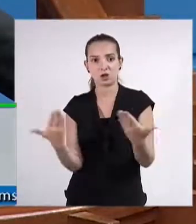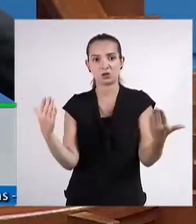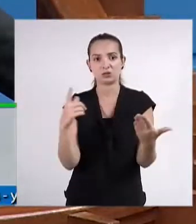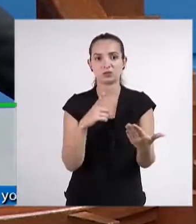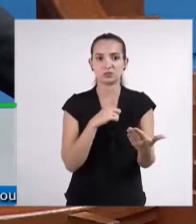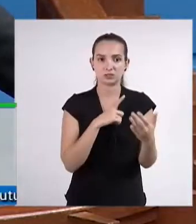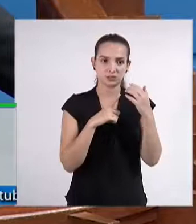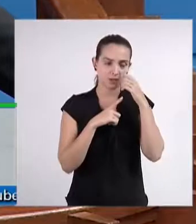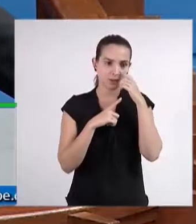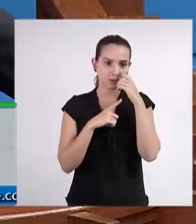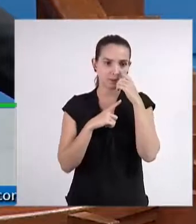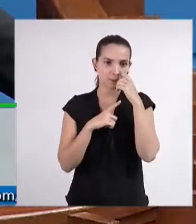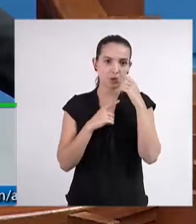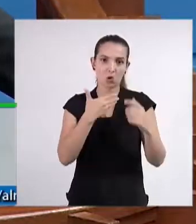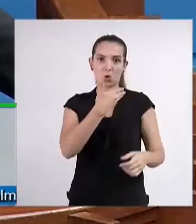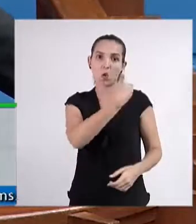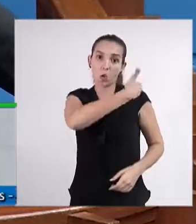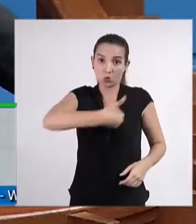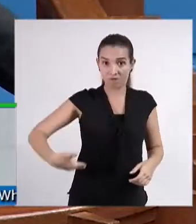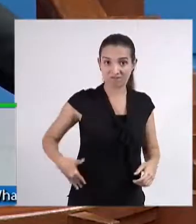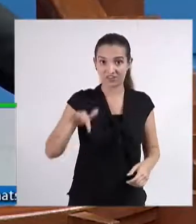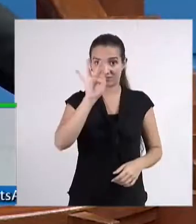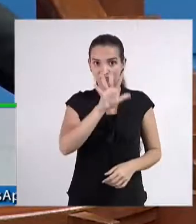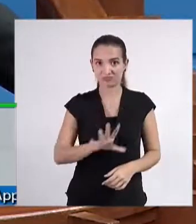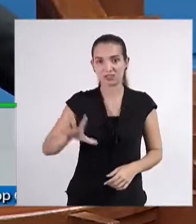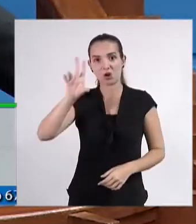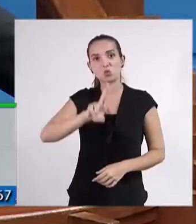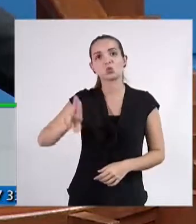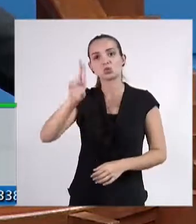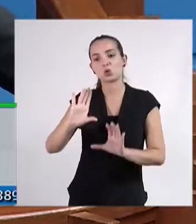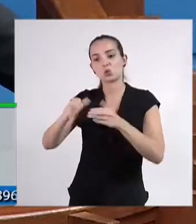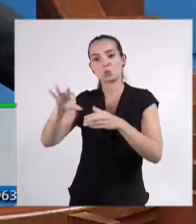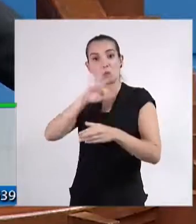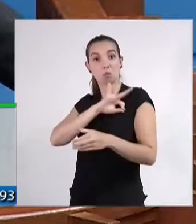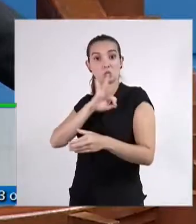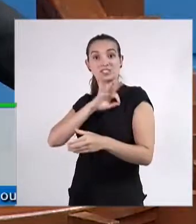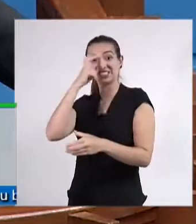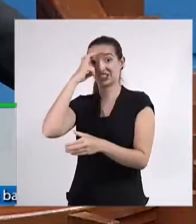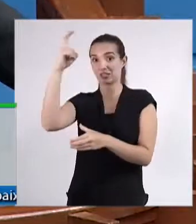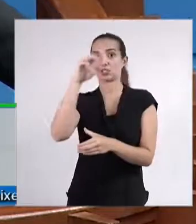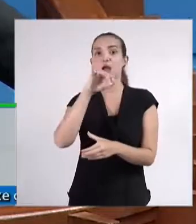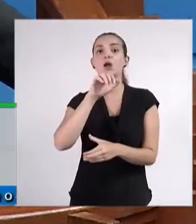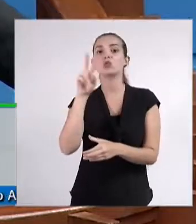BIM, os órgãos de inteligência, para